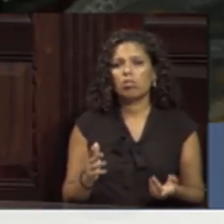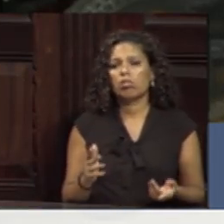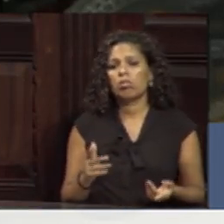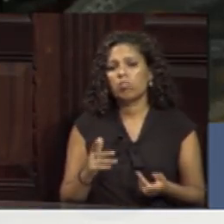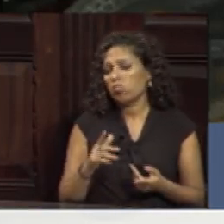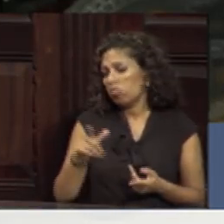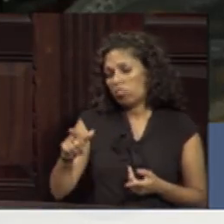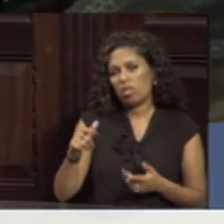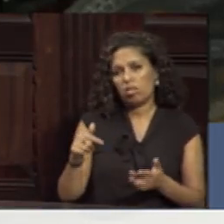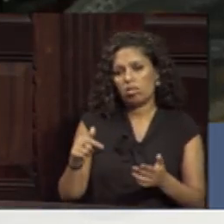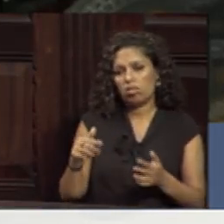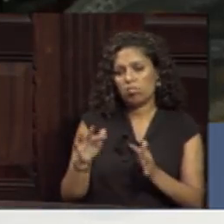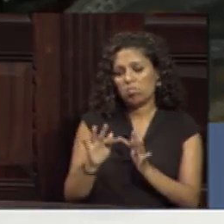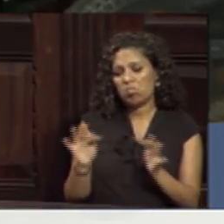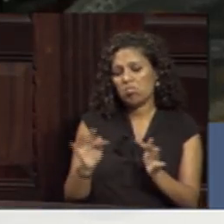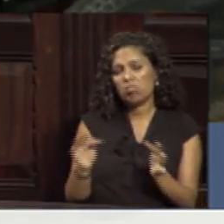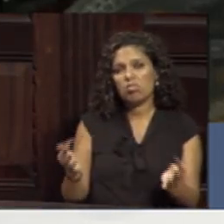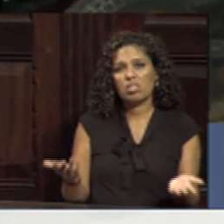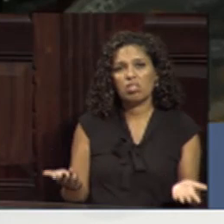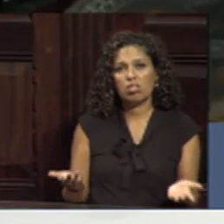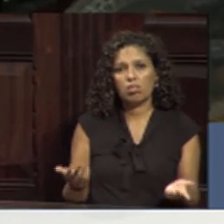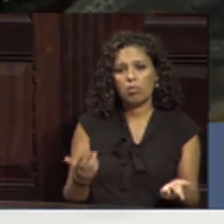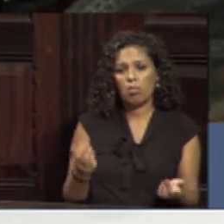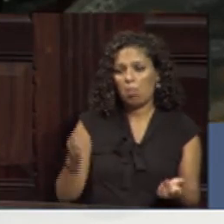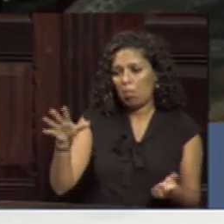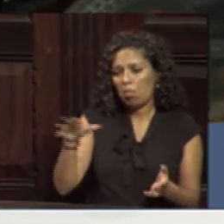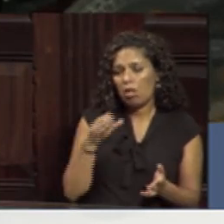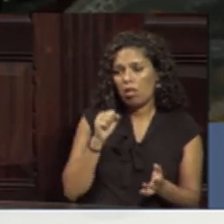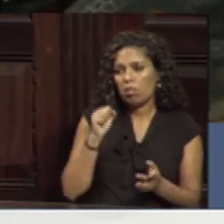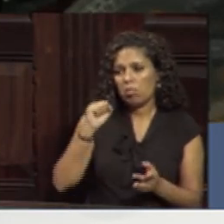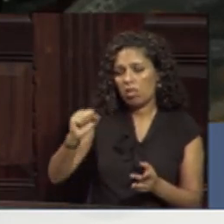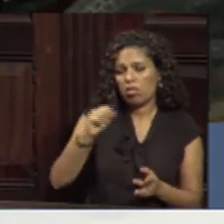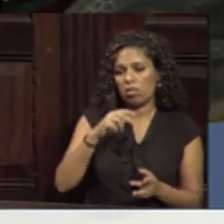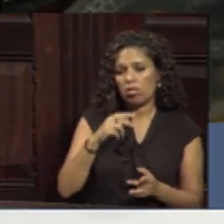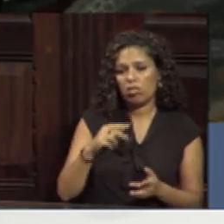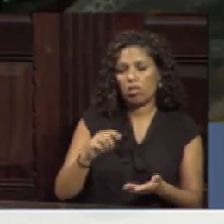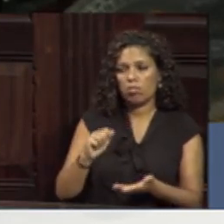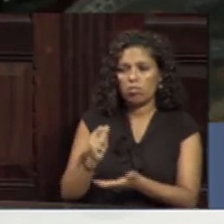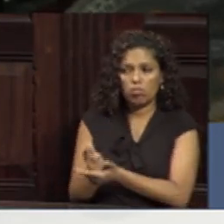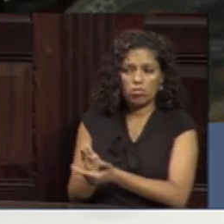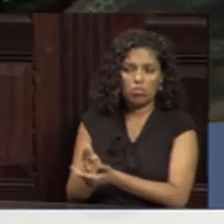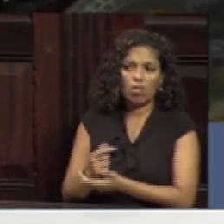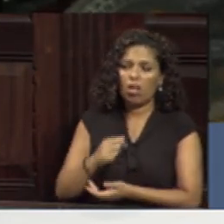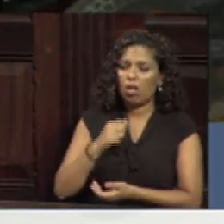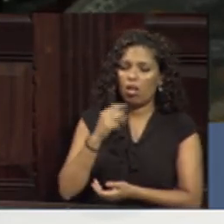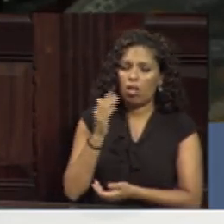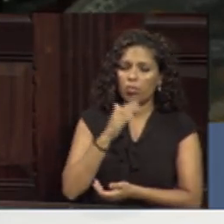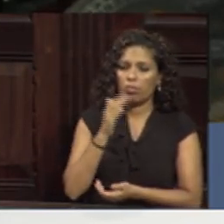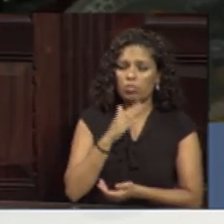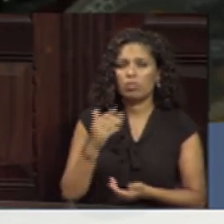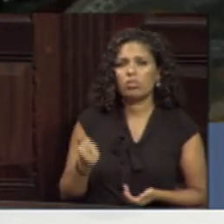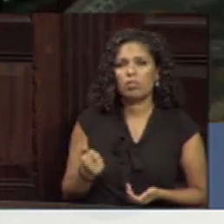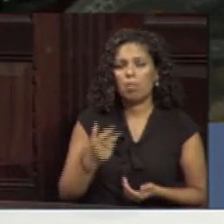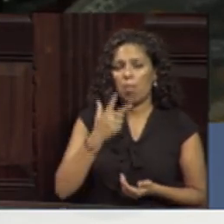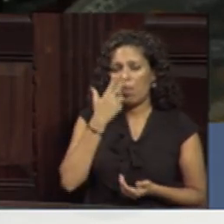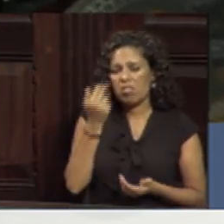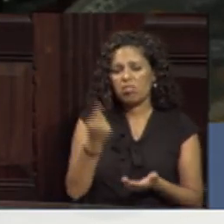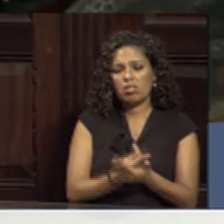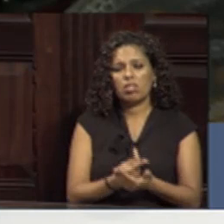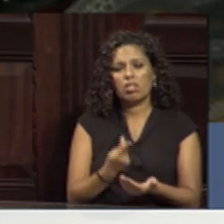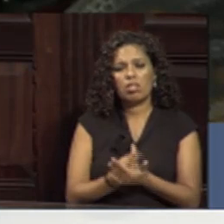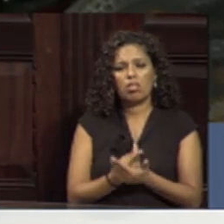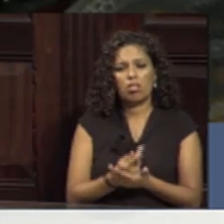né, com a hipocrisia, porque eu vejo o seguinte, os poderes têm autoridades que têm